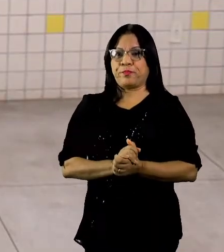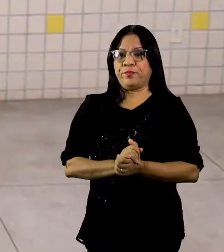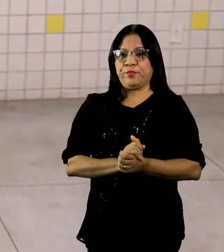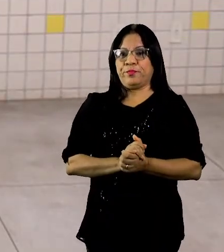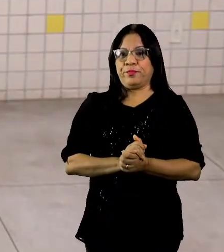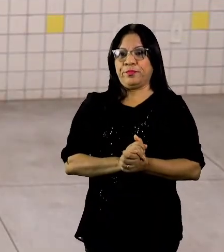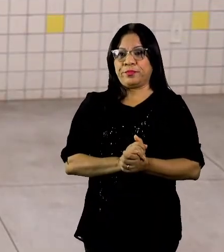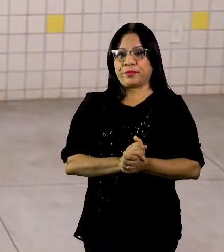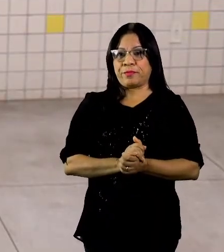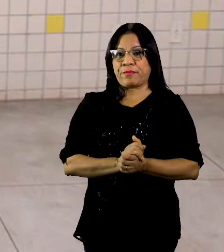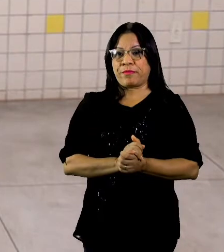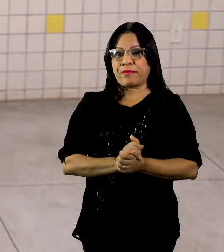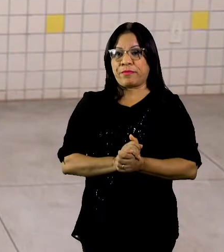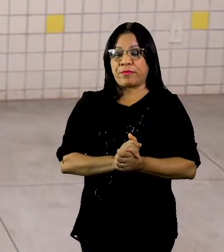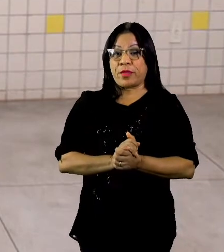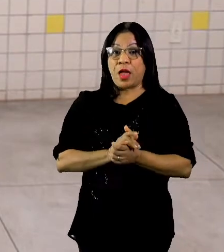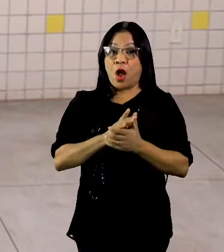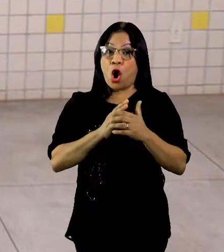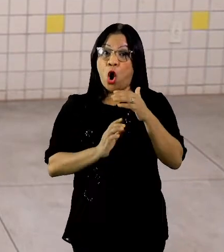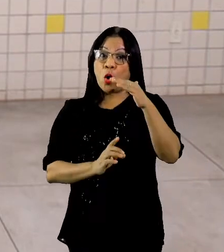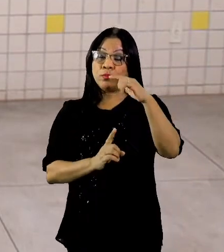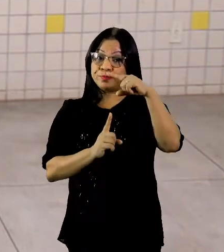de discurso.